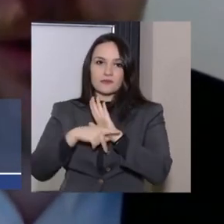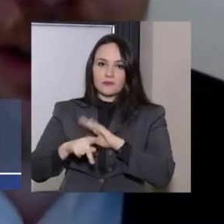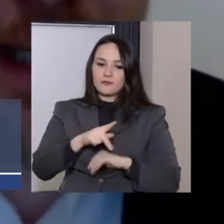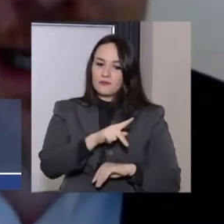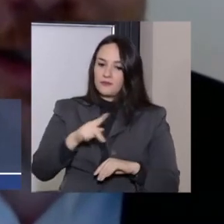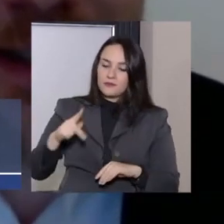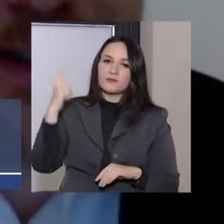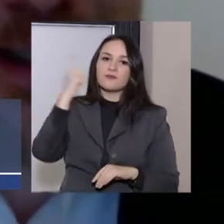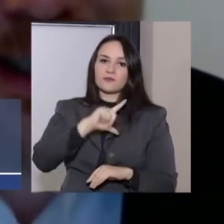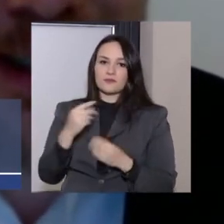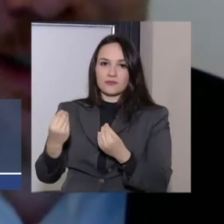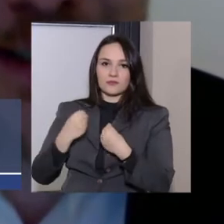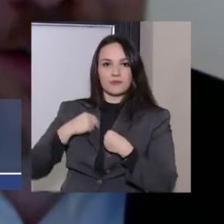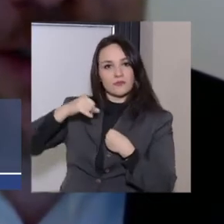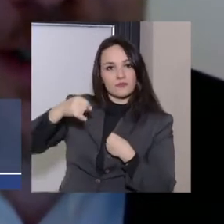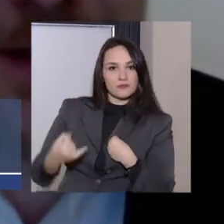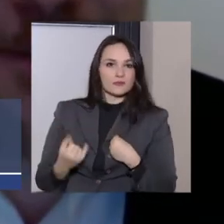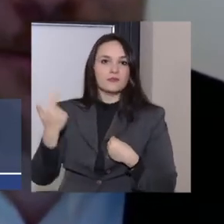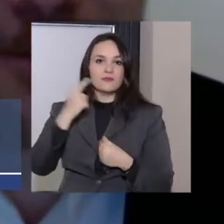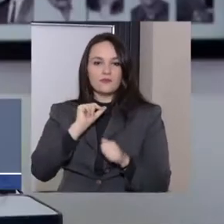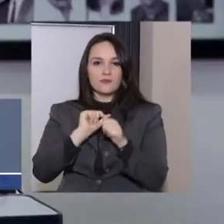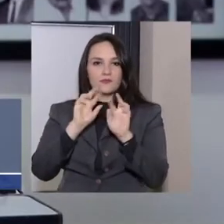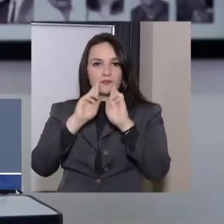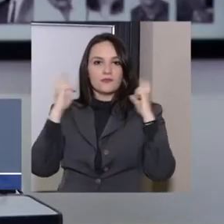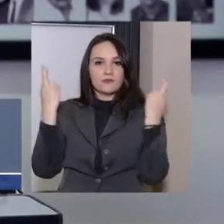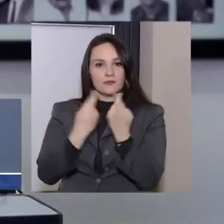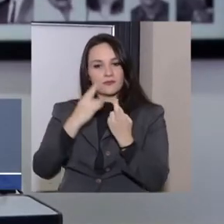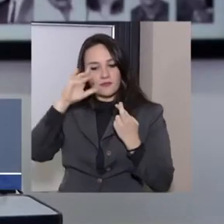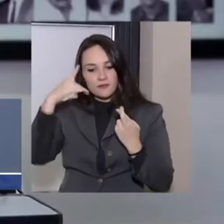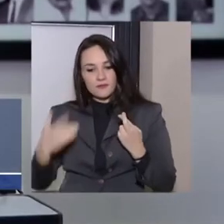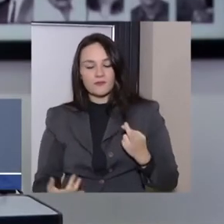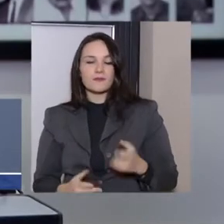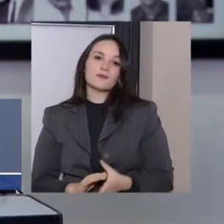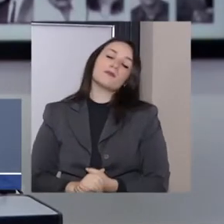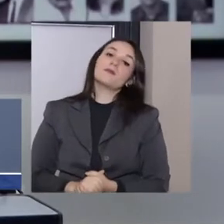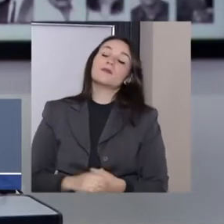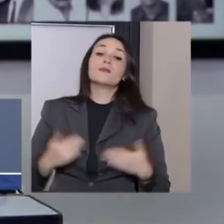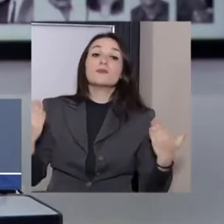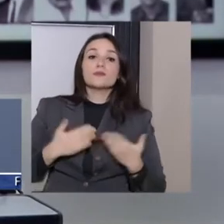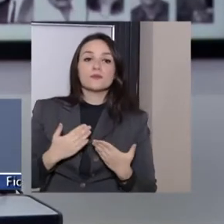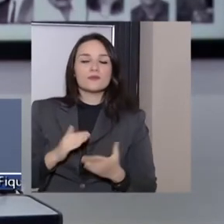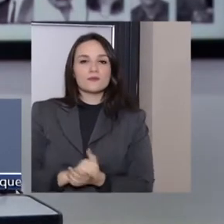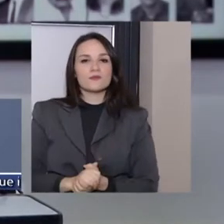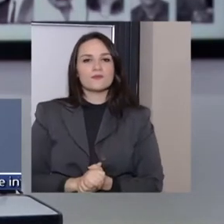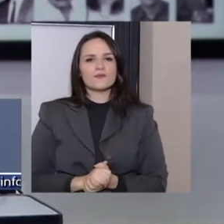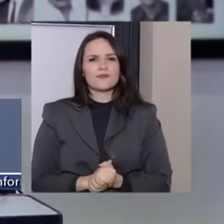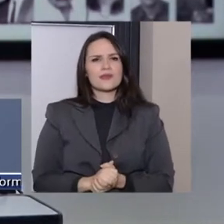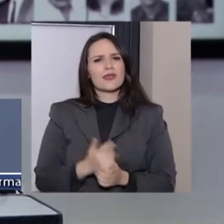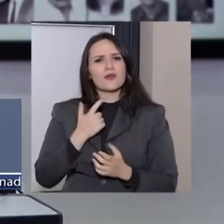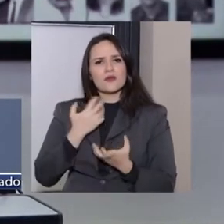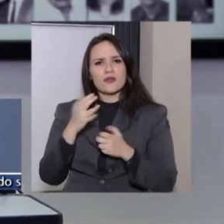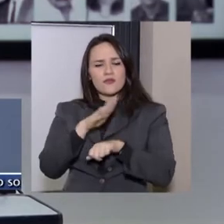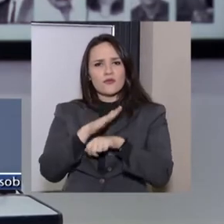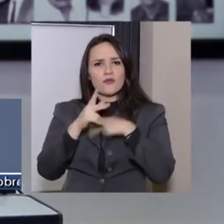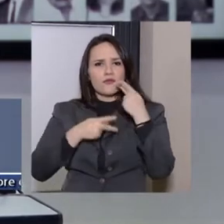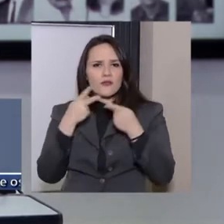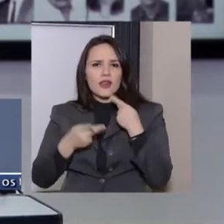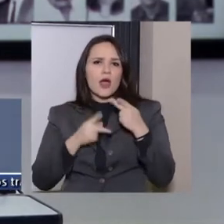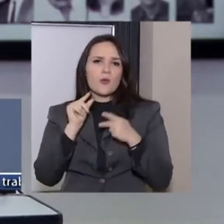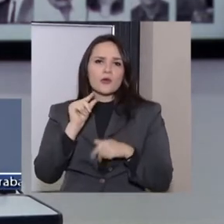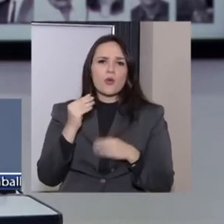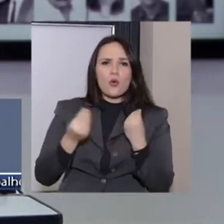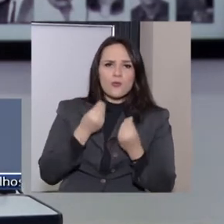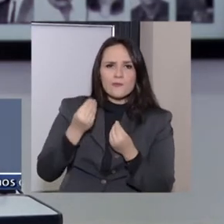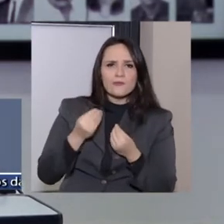a oportunidade de ter essa sessão solene. Professor, agora vamos falar um pouquinho como foi feita essa escolha, né, da